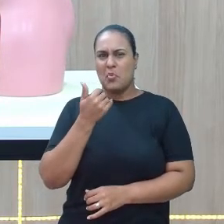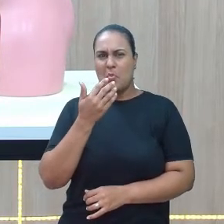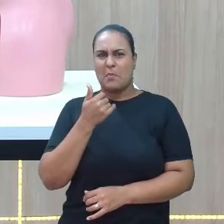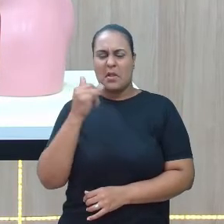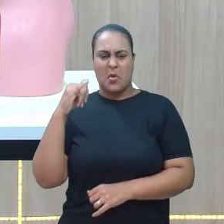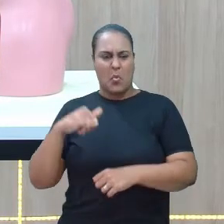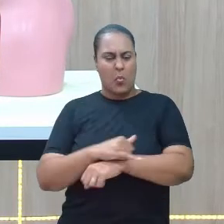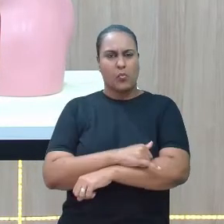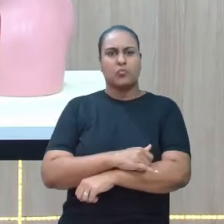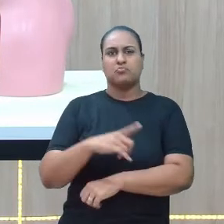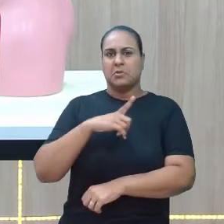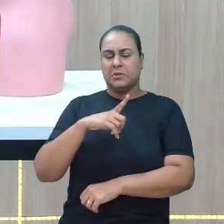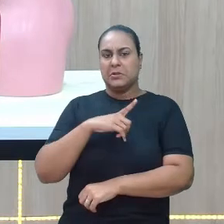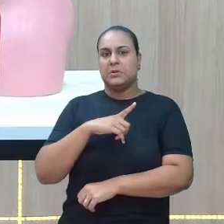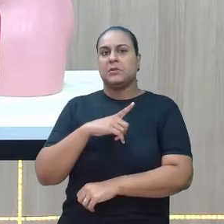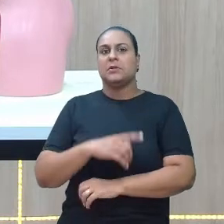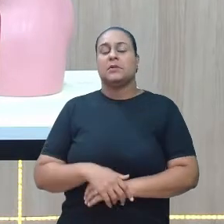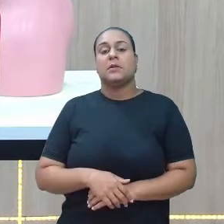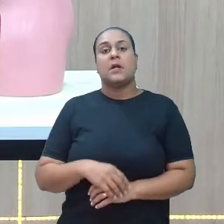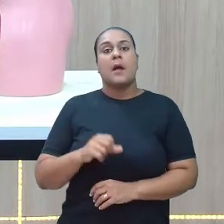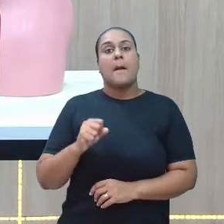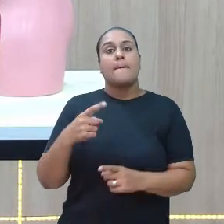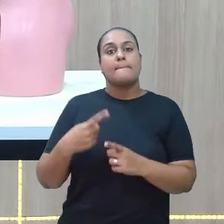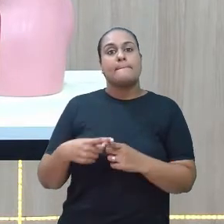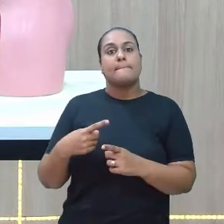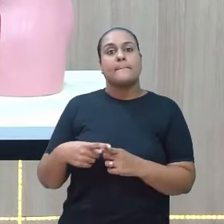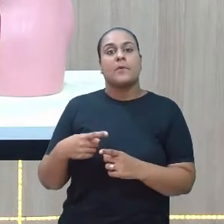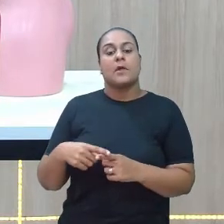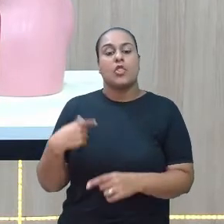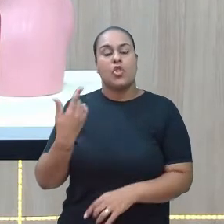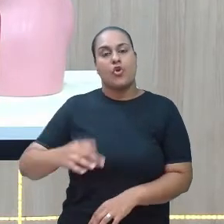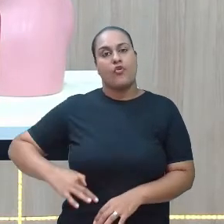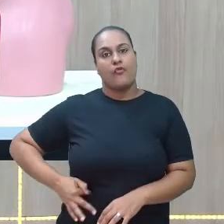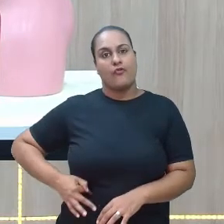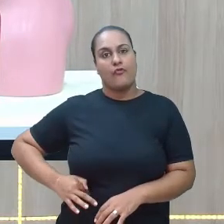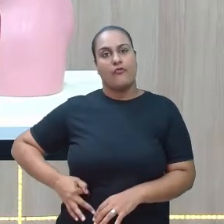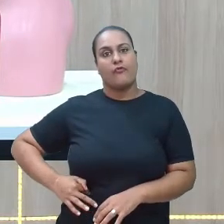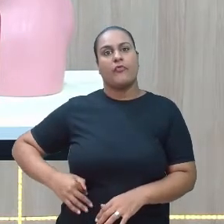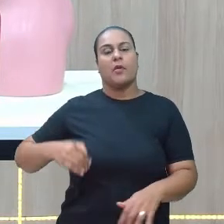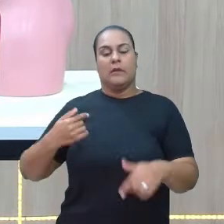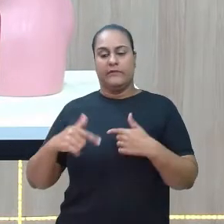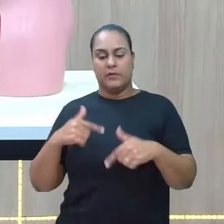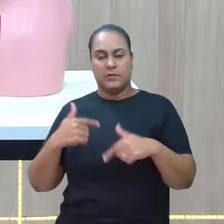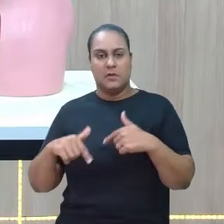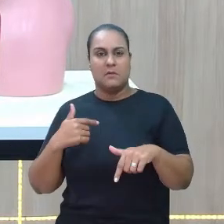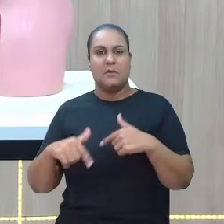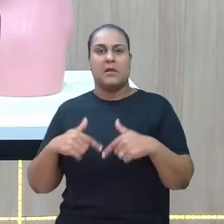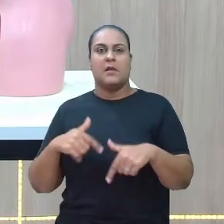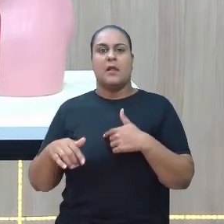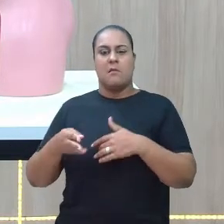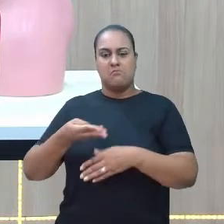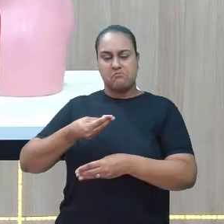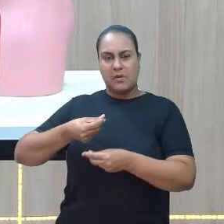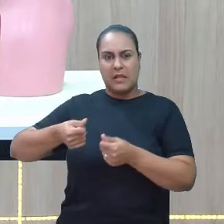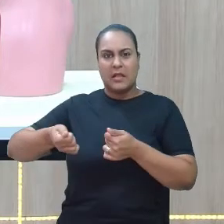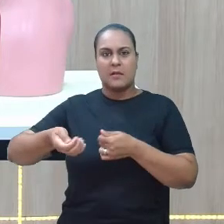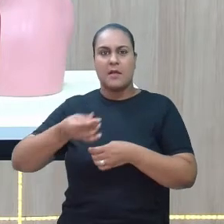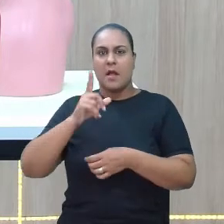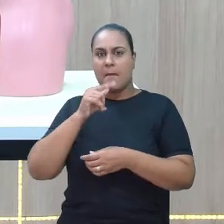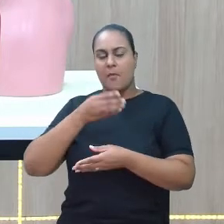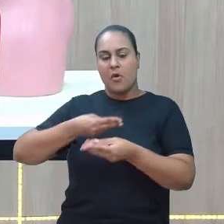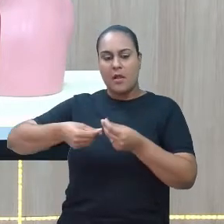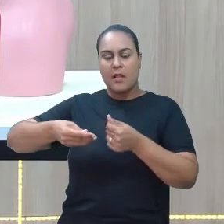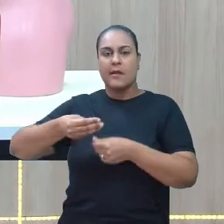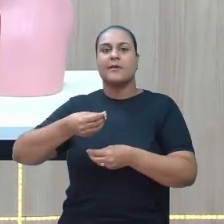Se comemos mais gordura, o nosso fígado ele vai trabalhar mais para emulsificar a bile também. Então